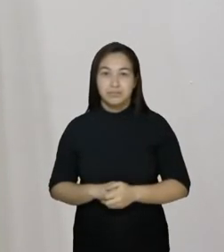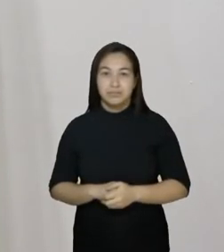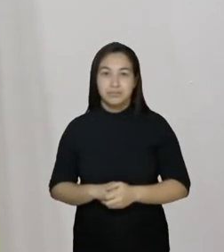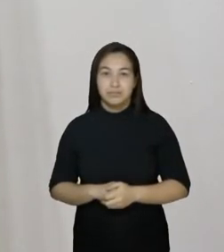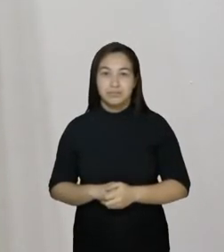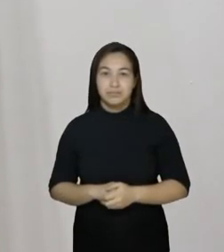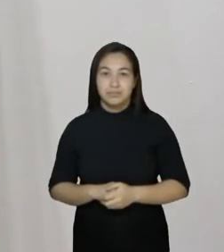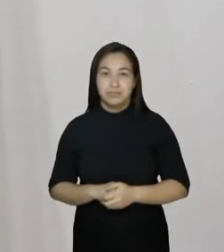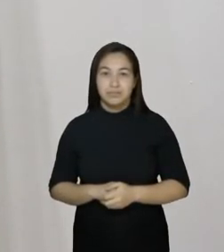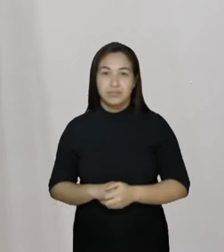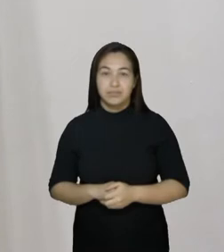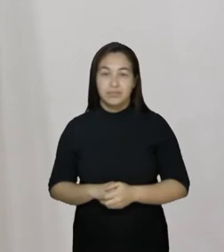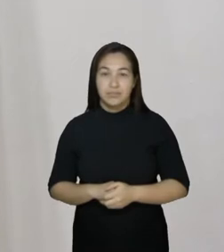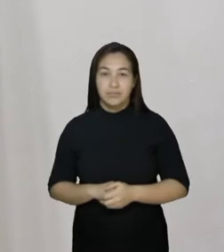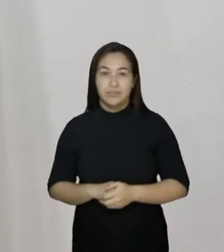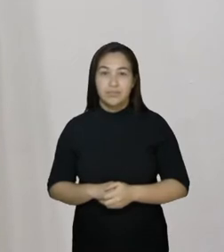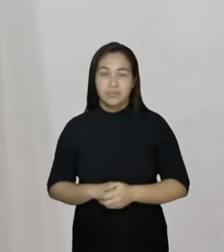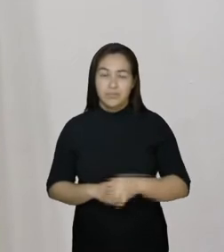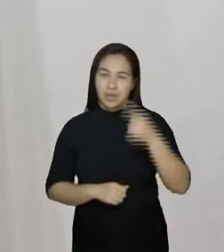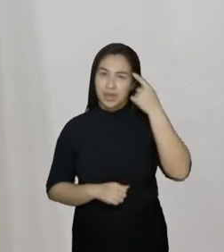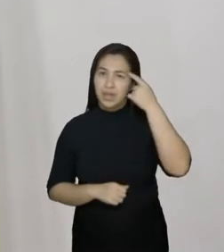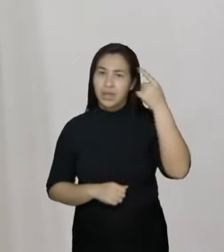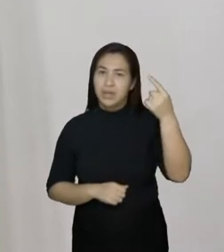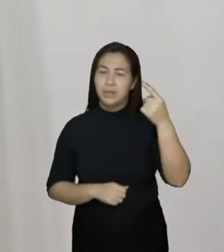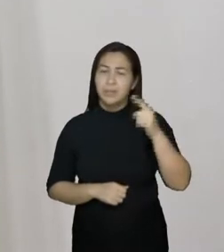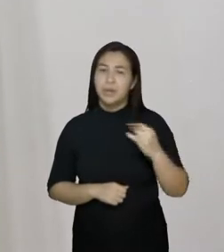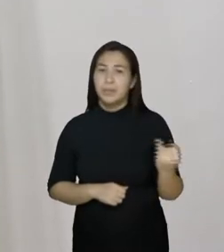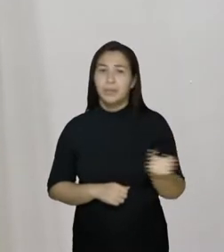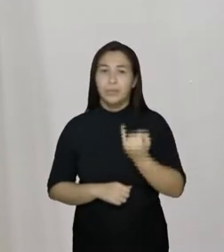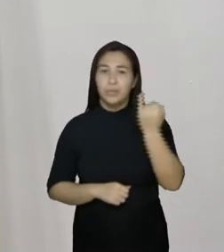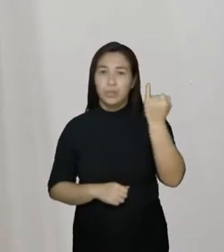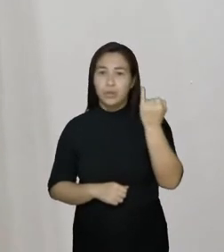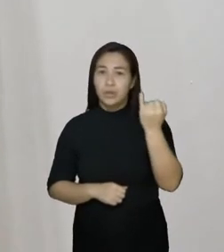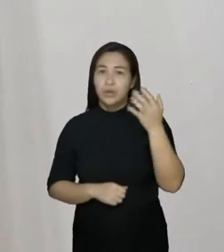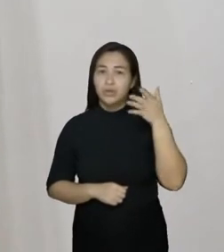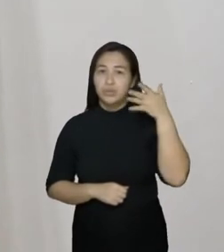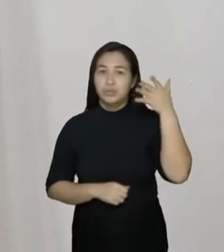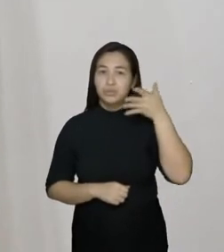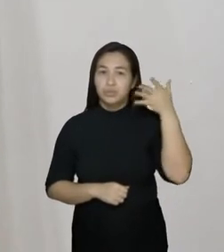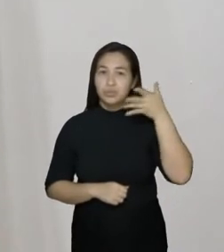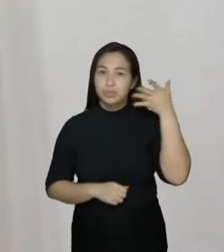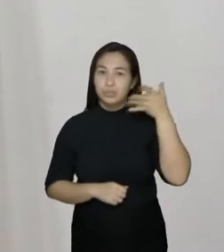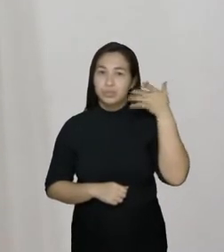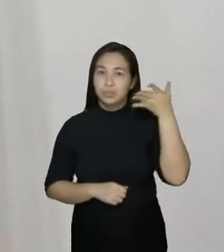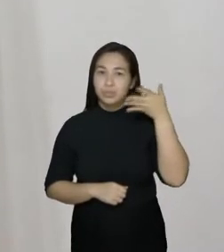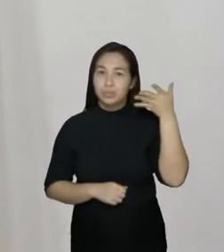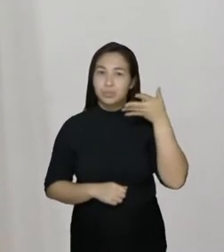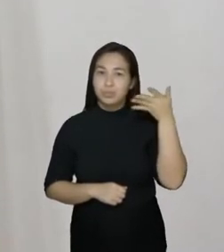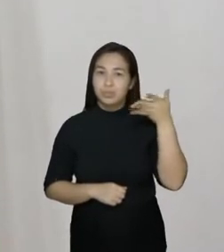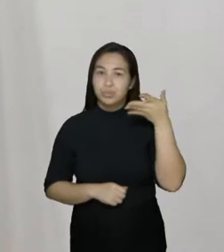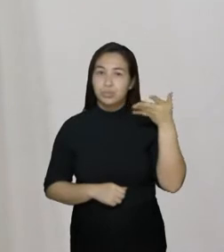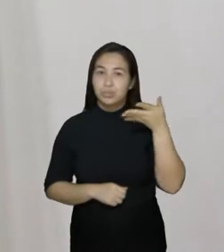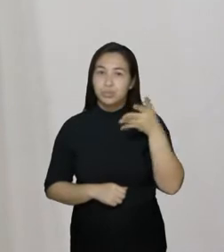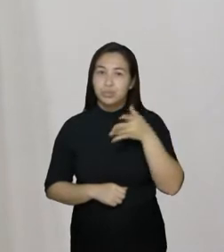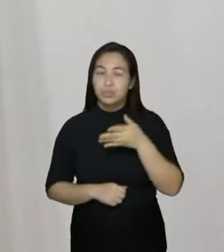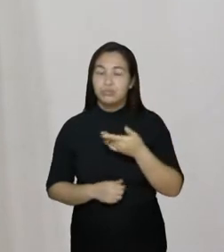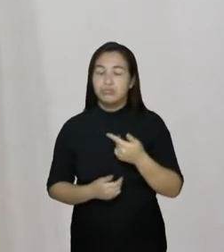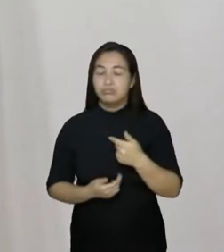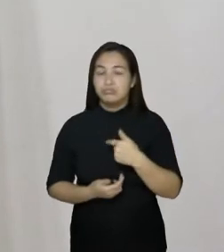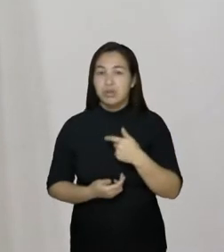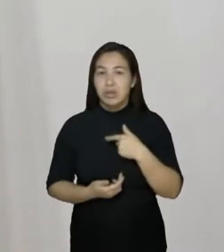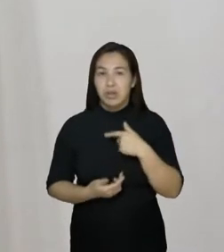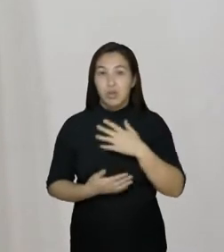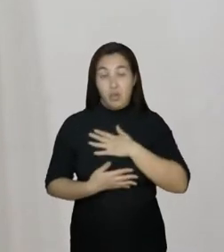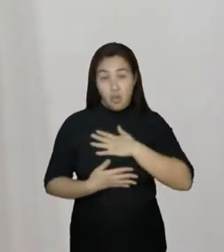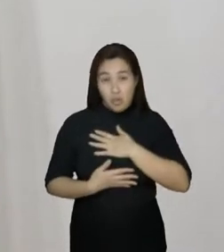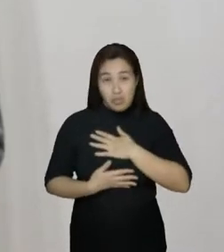Quero começar minha fala lembrando de um importante palestrante, né? Bom, não sou muito fã, mas